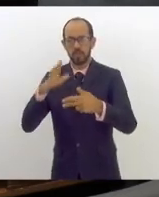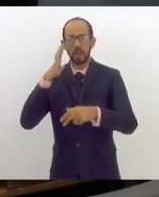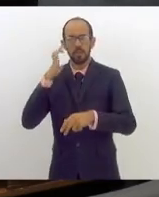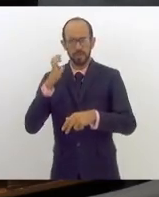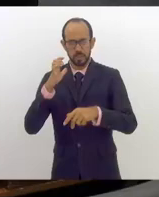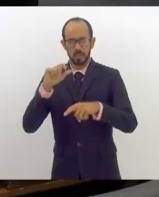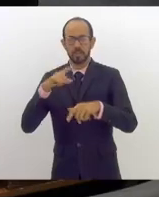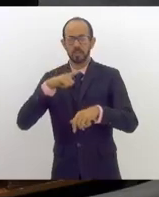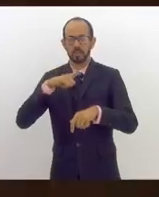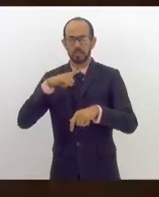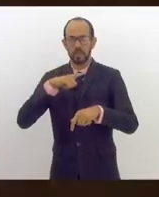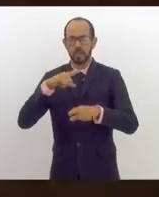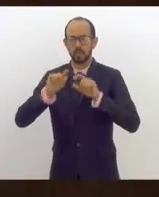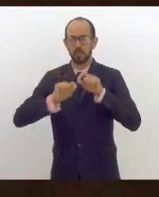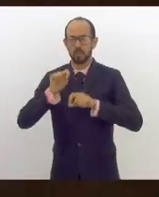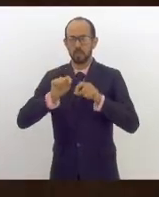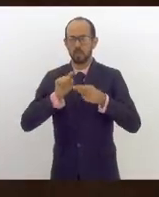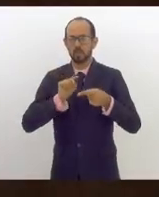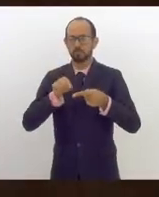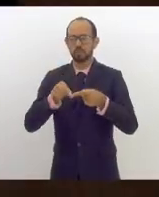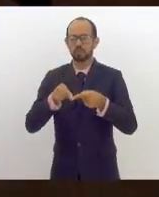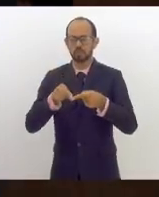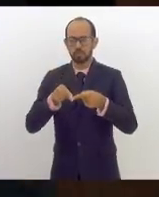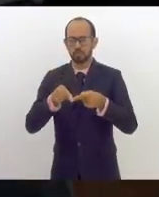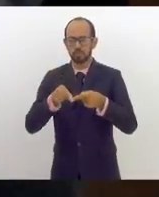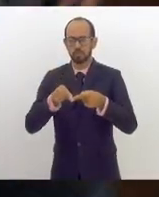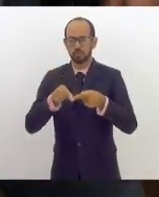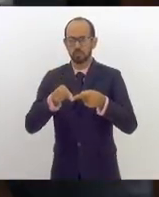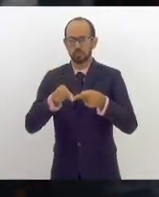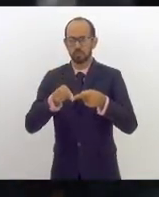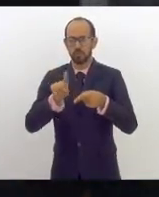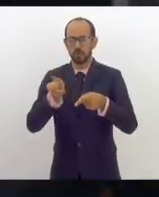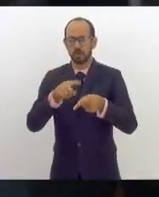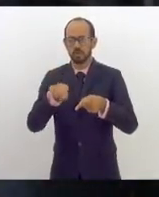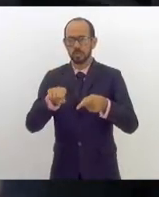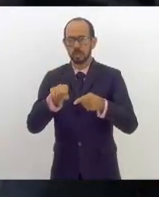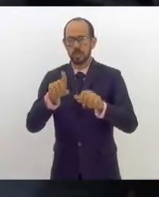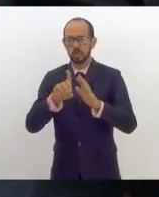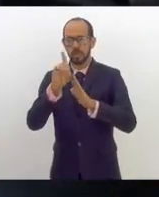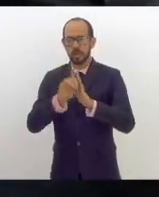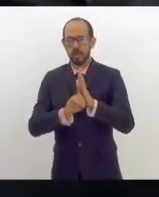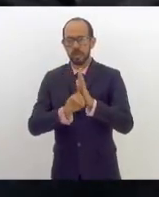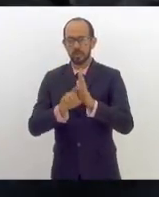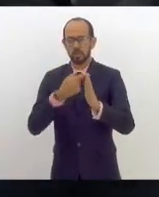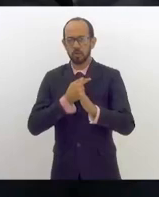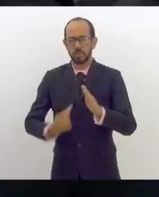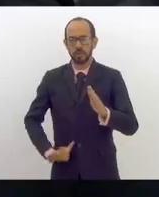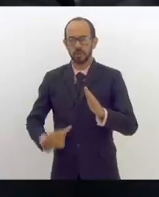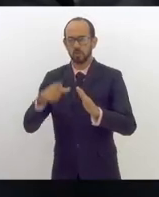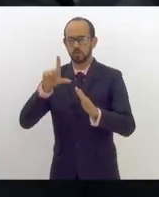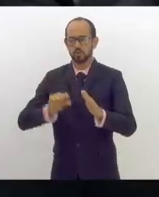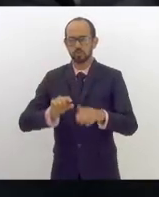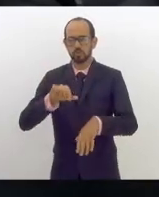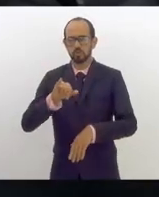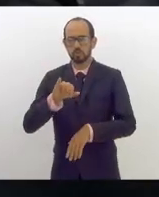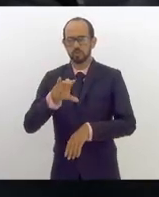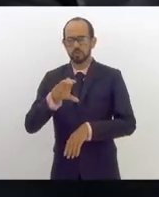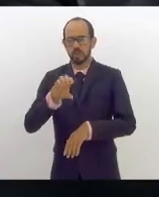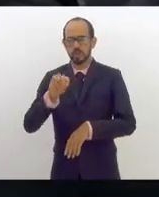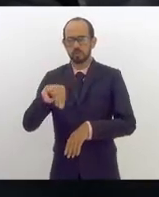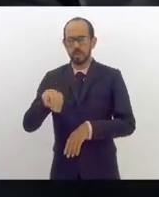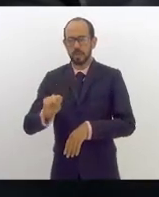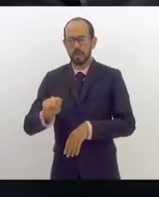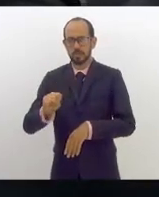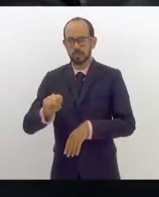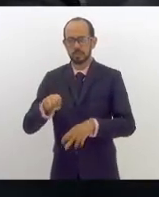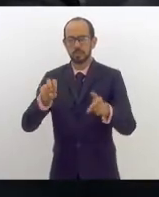Visa este decreto extinguiu o decreto do governador que diminuiu o ICMS sobre o combustíveis